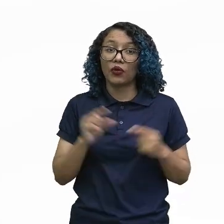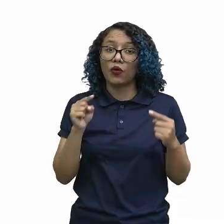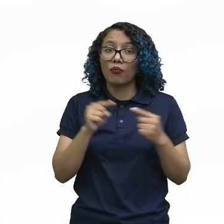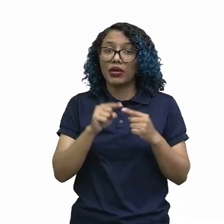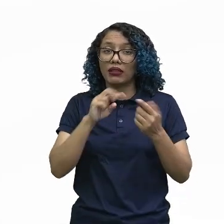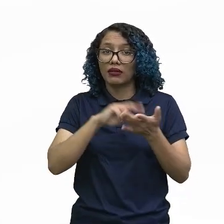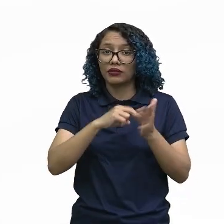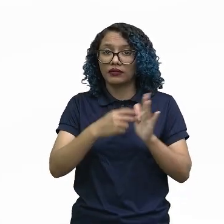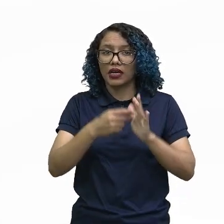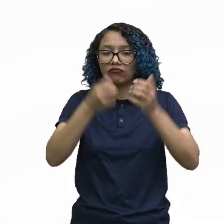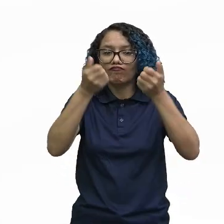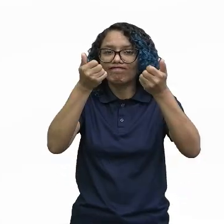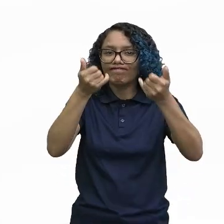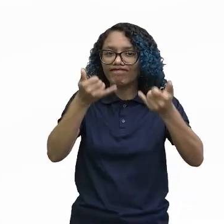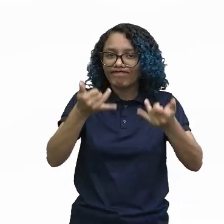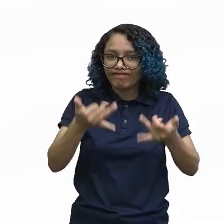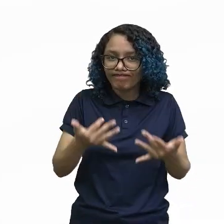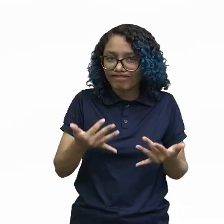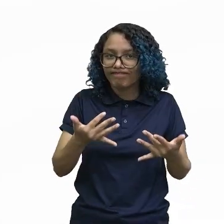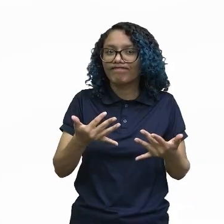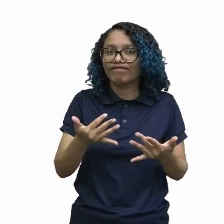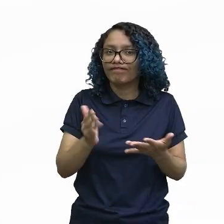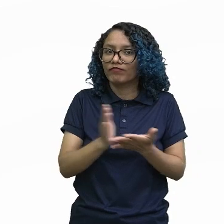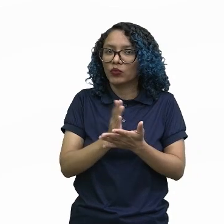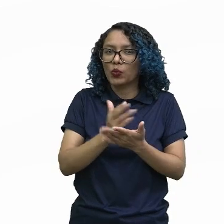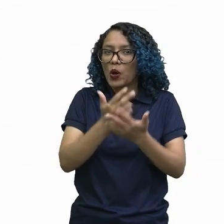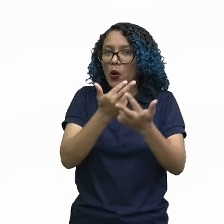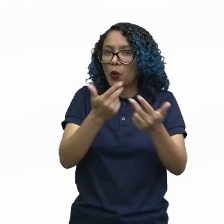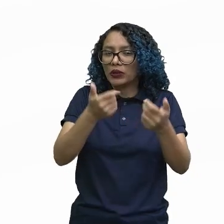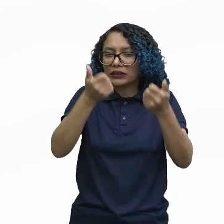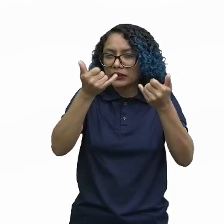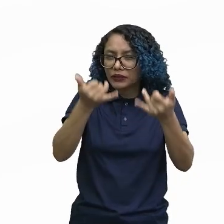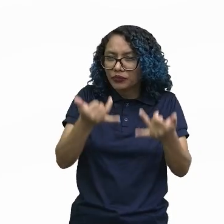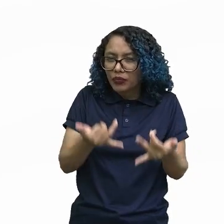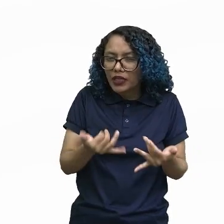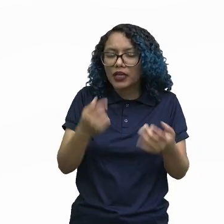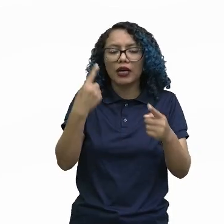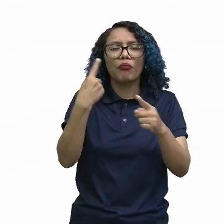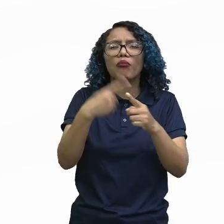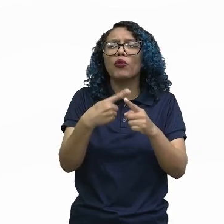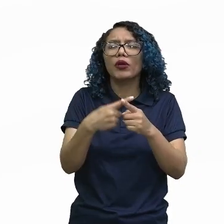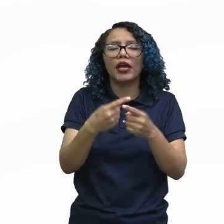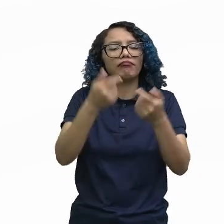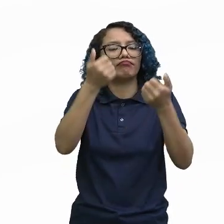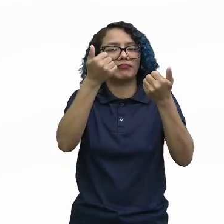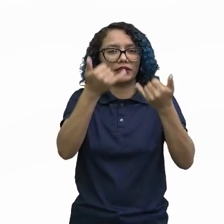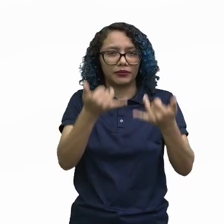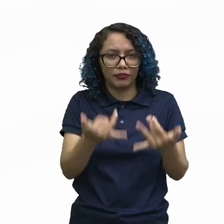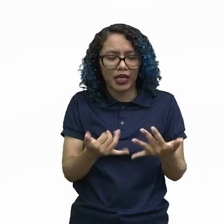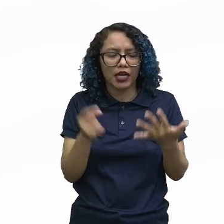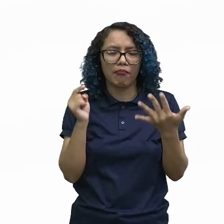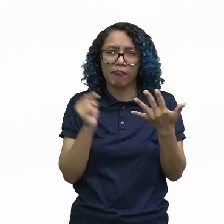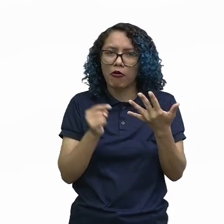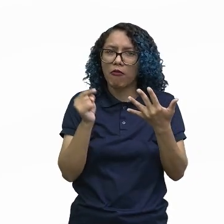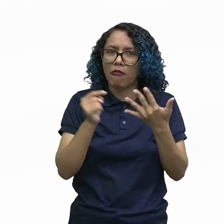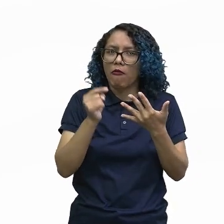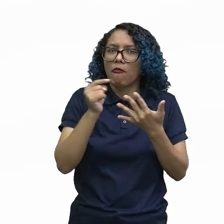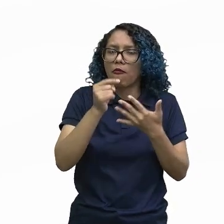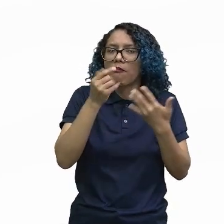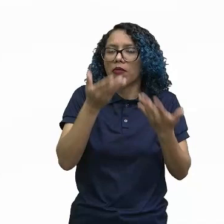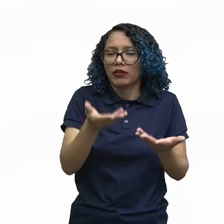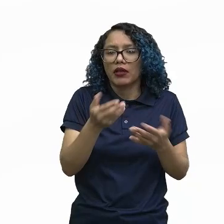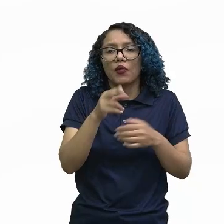uma explicação. Eu vou estar explicando, vou estar justificando algo, né? Então, vou usar